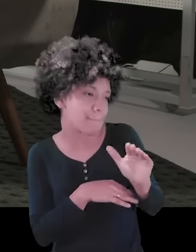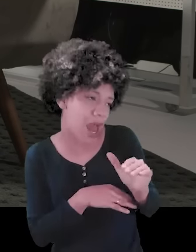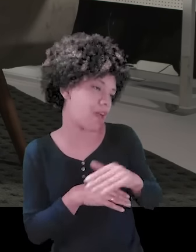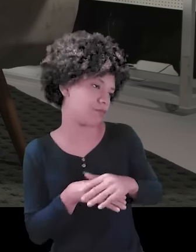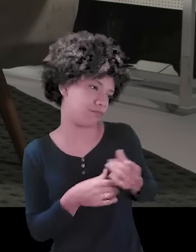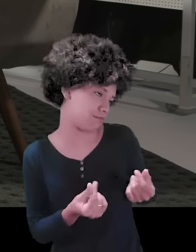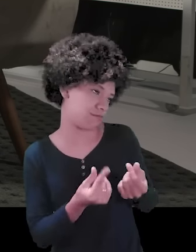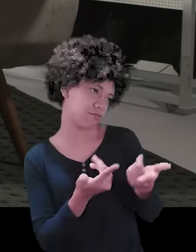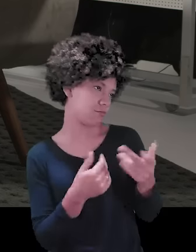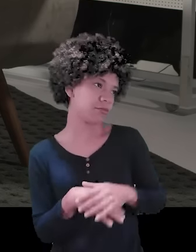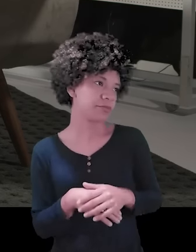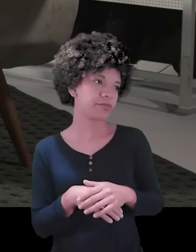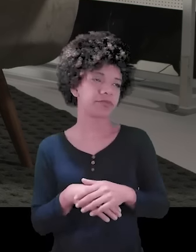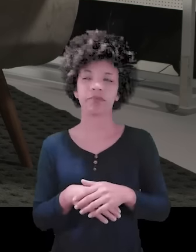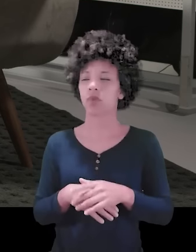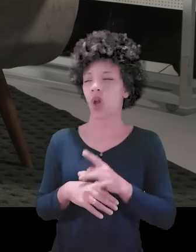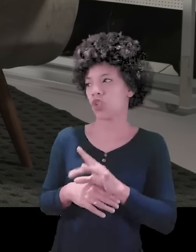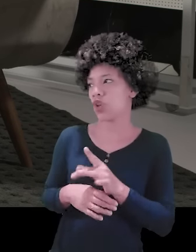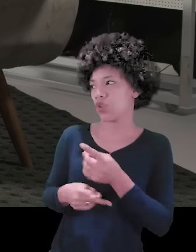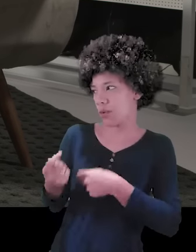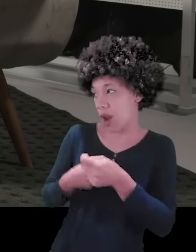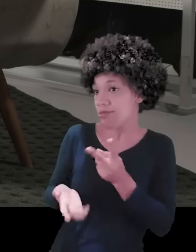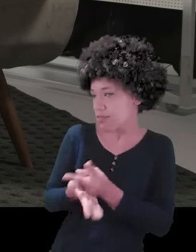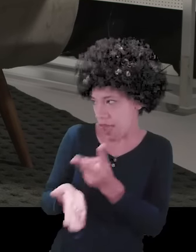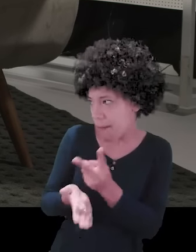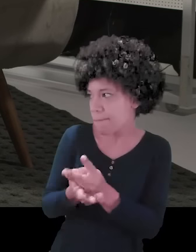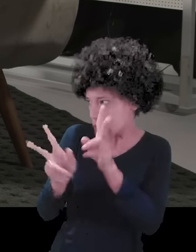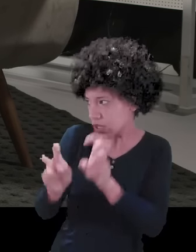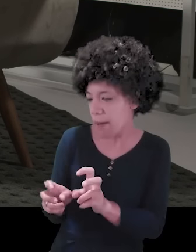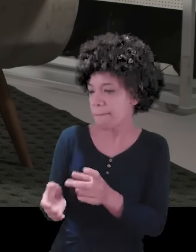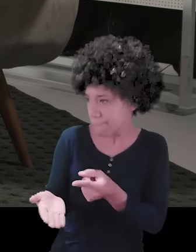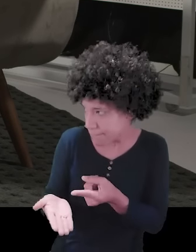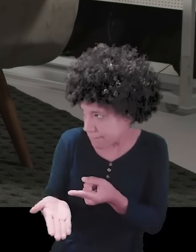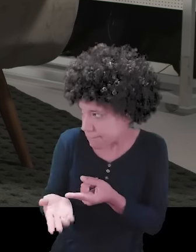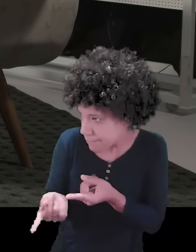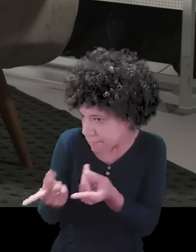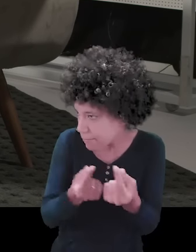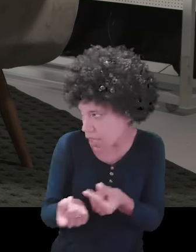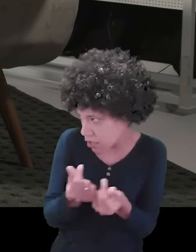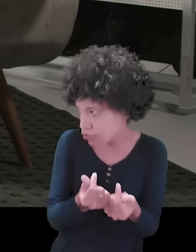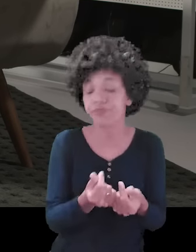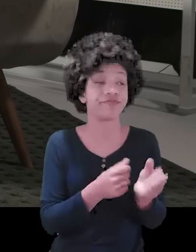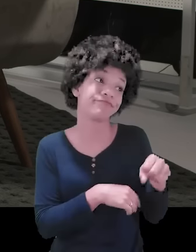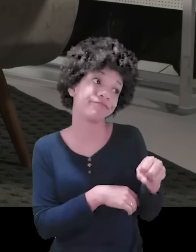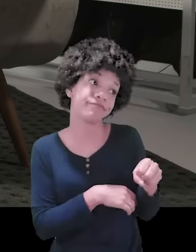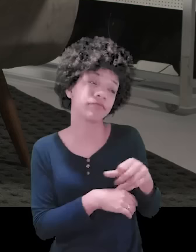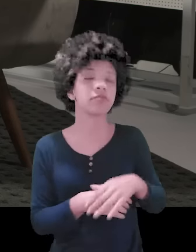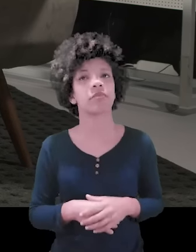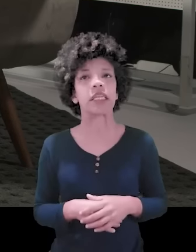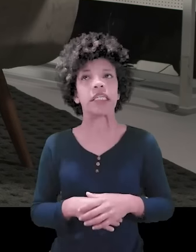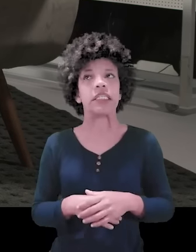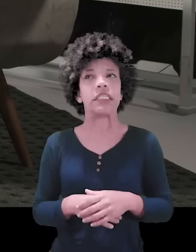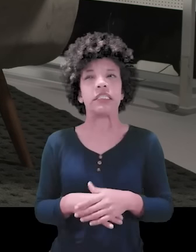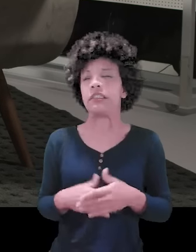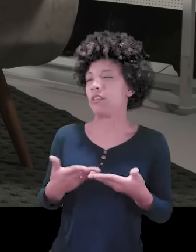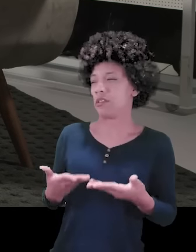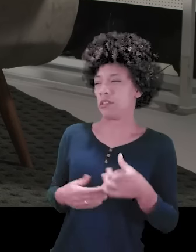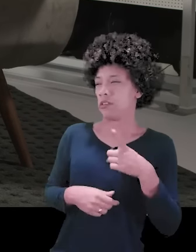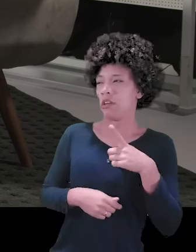porque é mais barato é está falando só sobre lucro tempo todo pesar é e existe